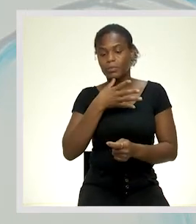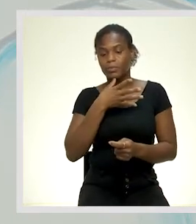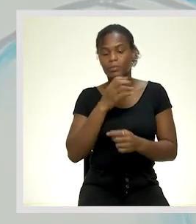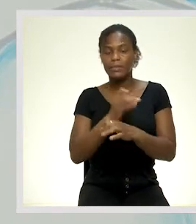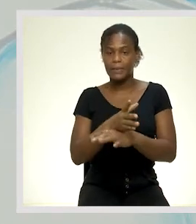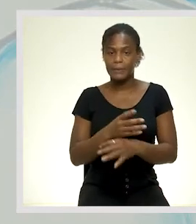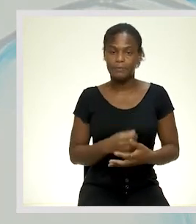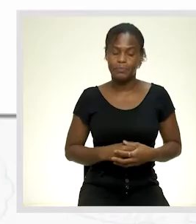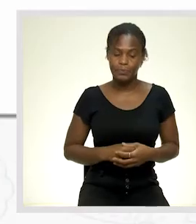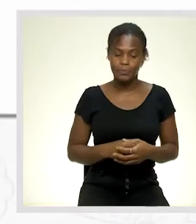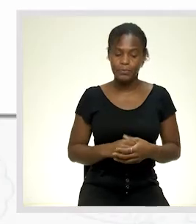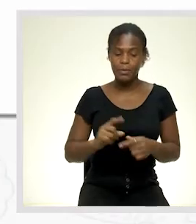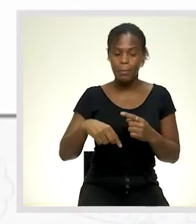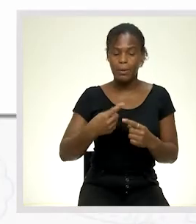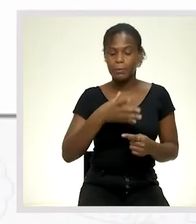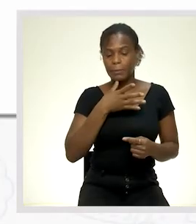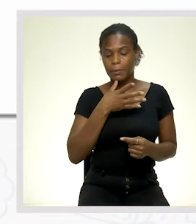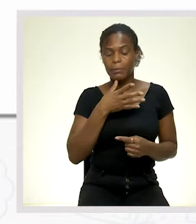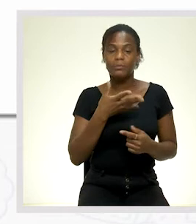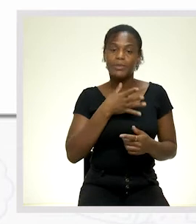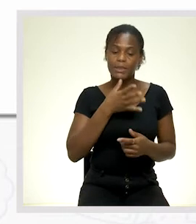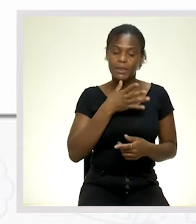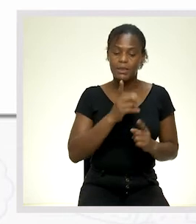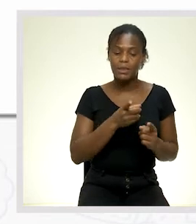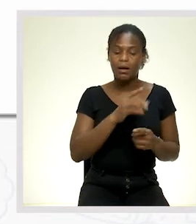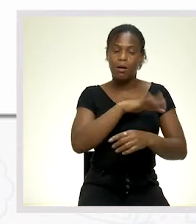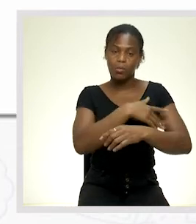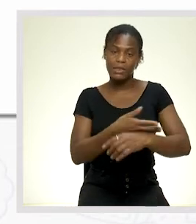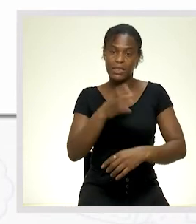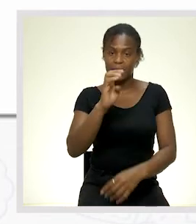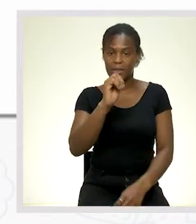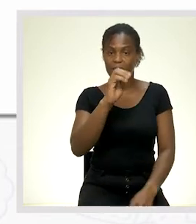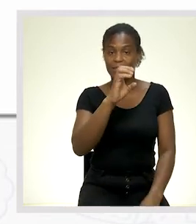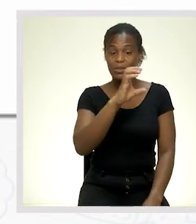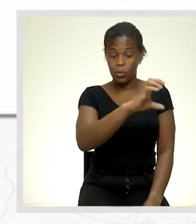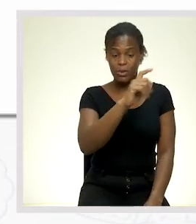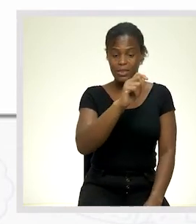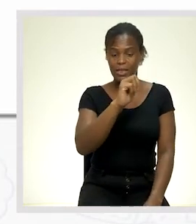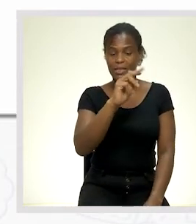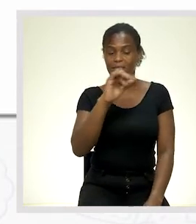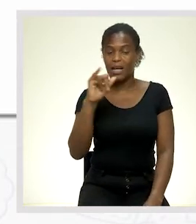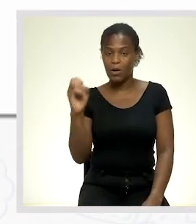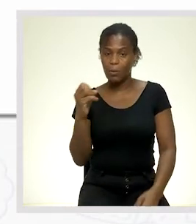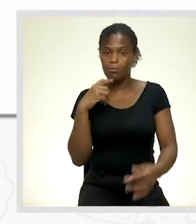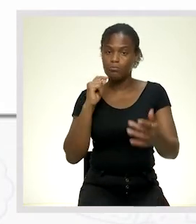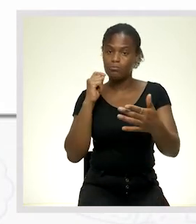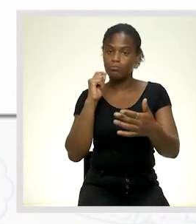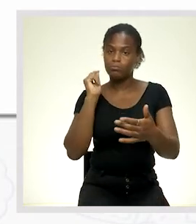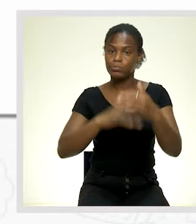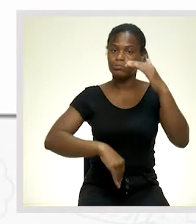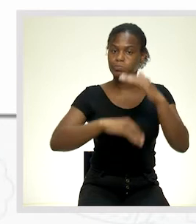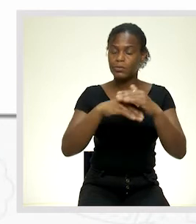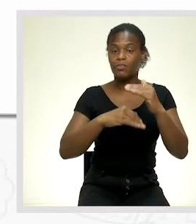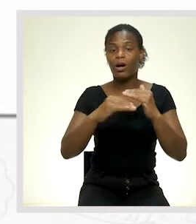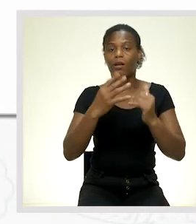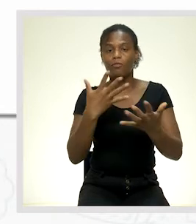comentário seguinte. O próximo comentário diz: a poesia de Cesáreo atinge o ponto culminante